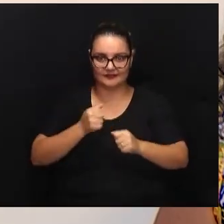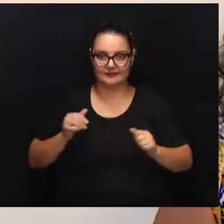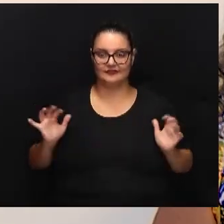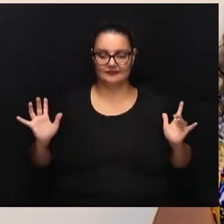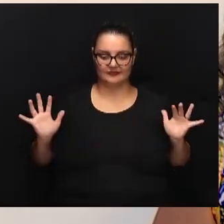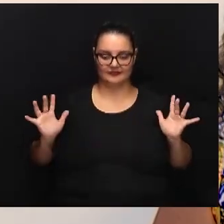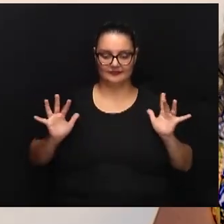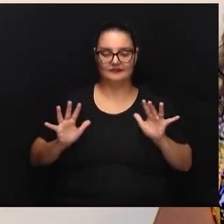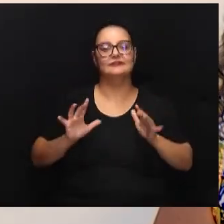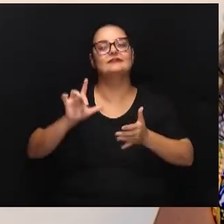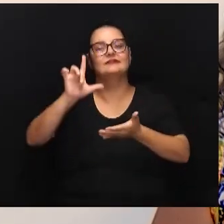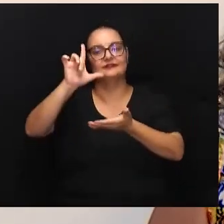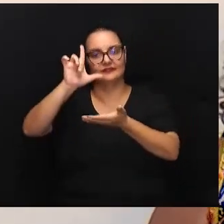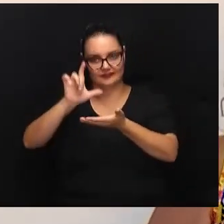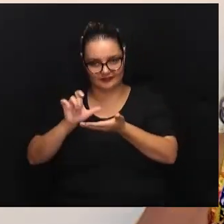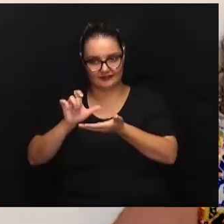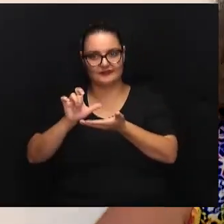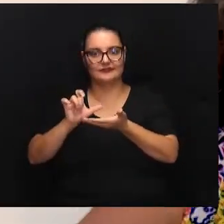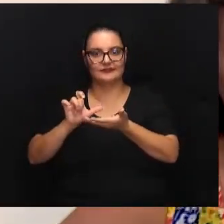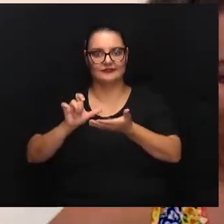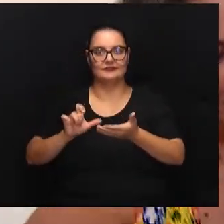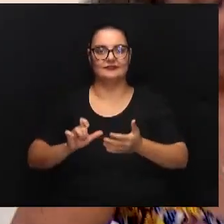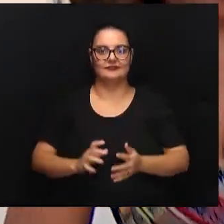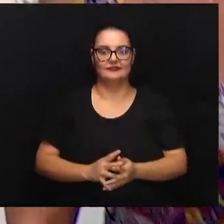foto. E é isso.